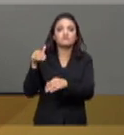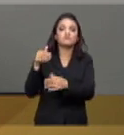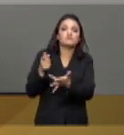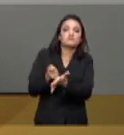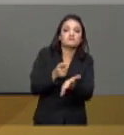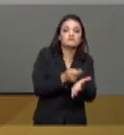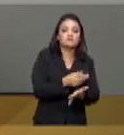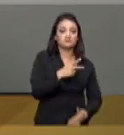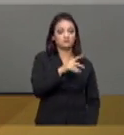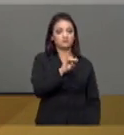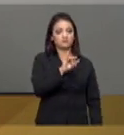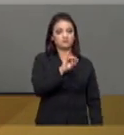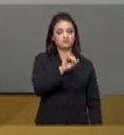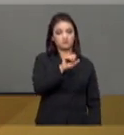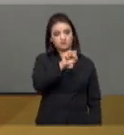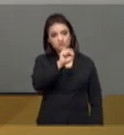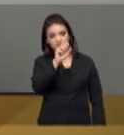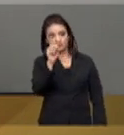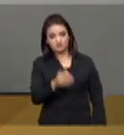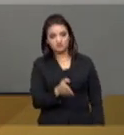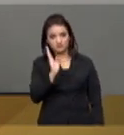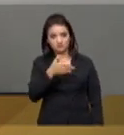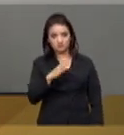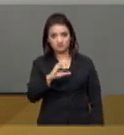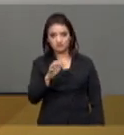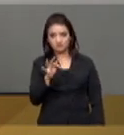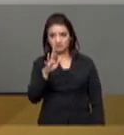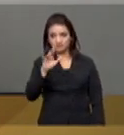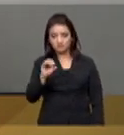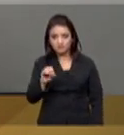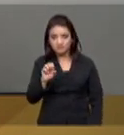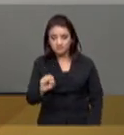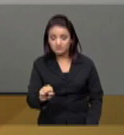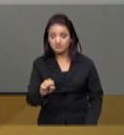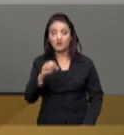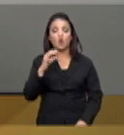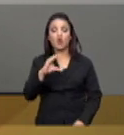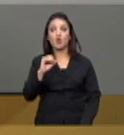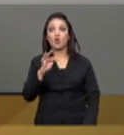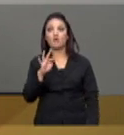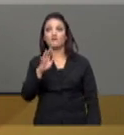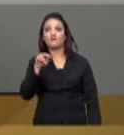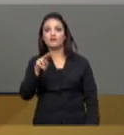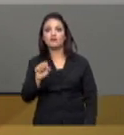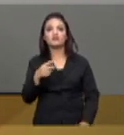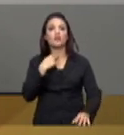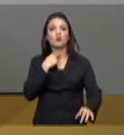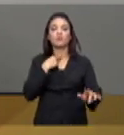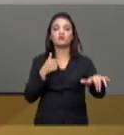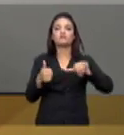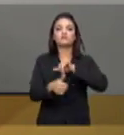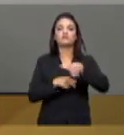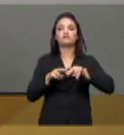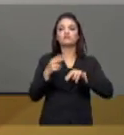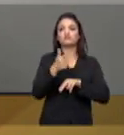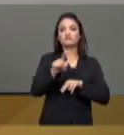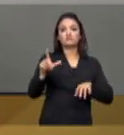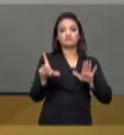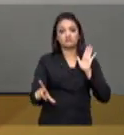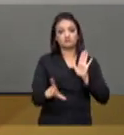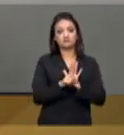ser ampliado ou deformado pela legislação infraconstitucional. Portanto, também quanto a este ponto que é